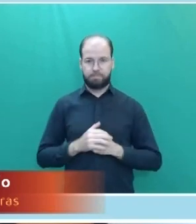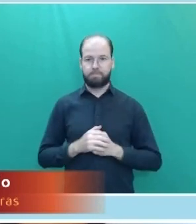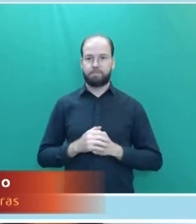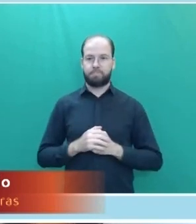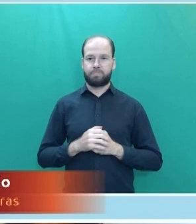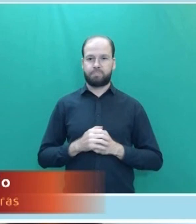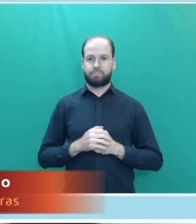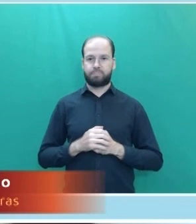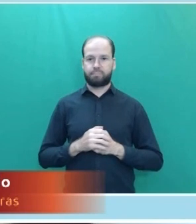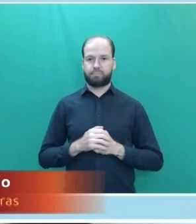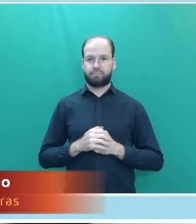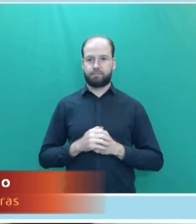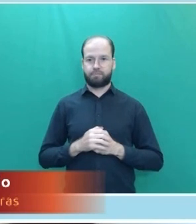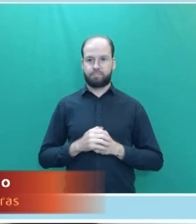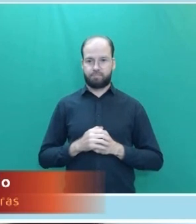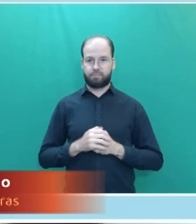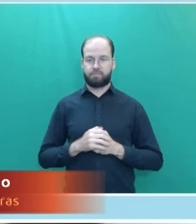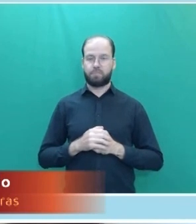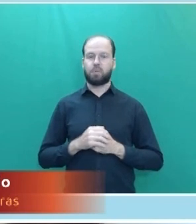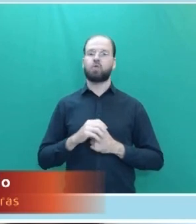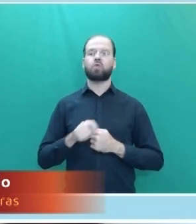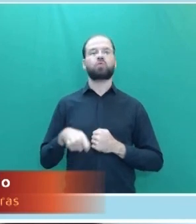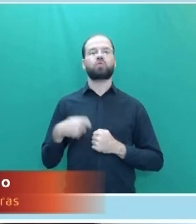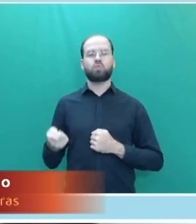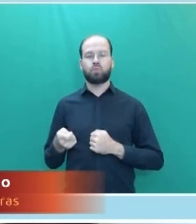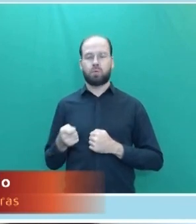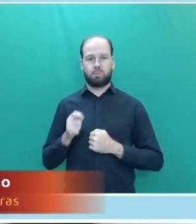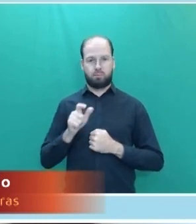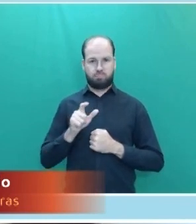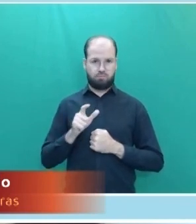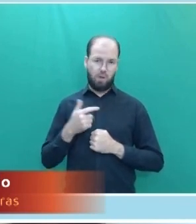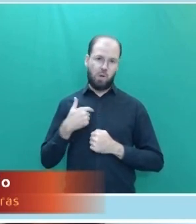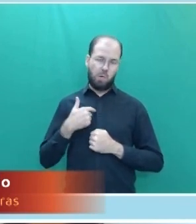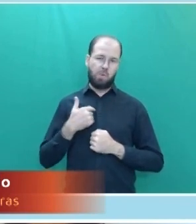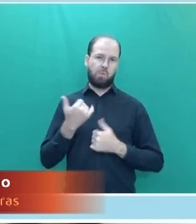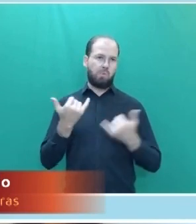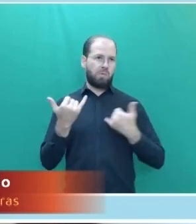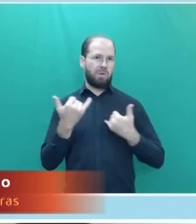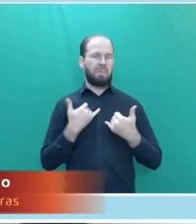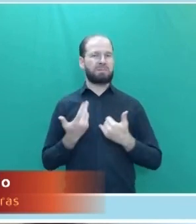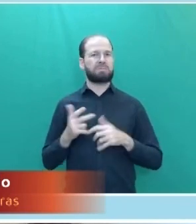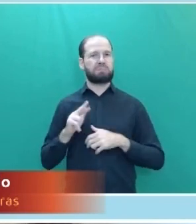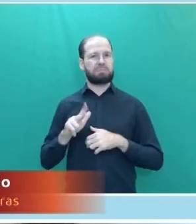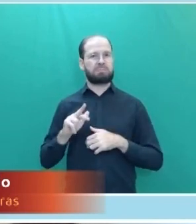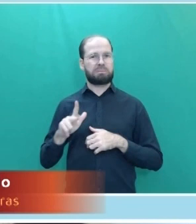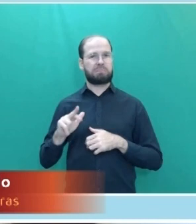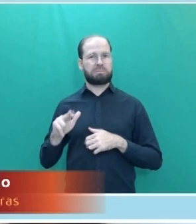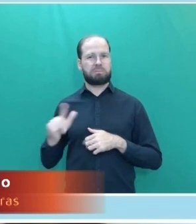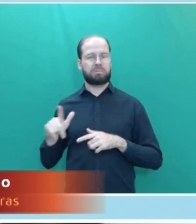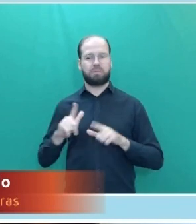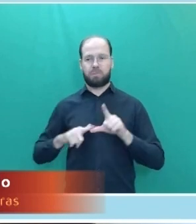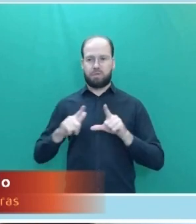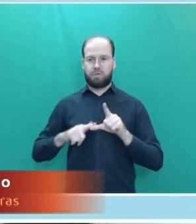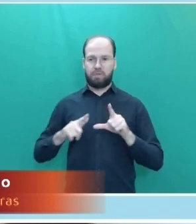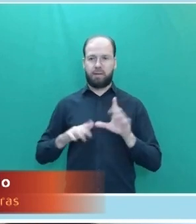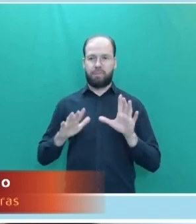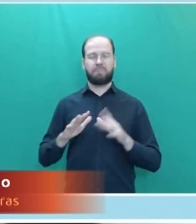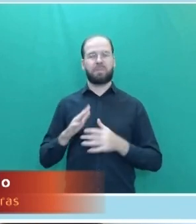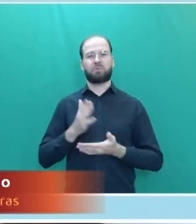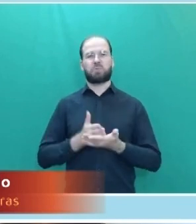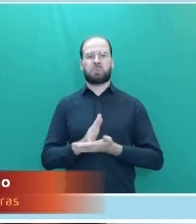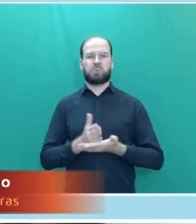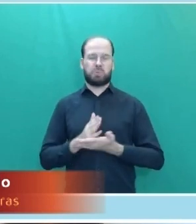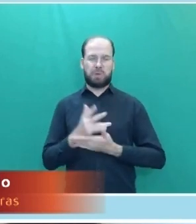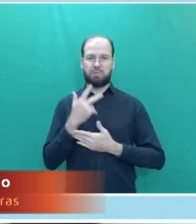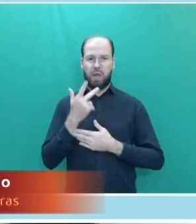Camila, sobre a questão da sigla, né, eu acho que eu ouço muito assim, ai, nossa, mas quantas coisas, quantas letras, ai, que saco ter que falar tudo